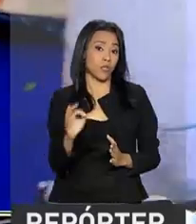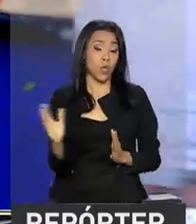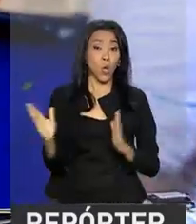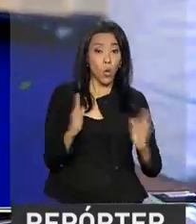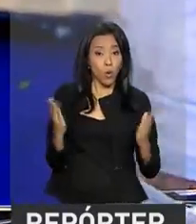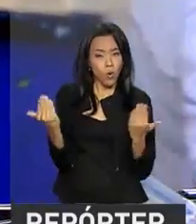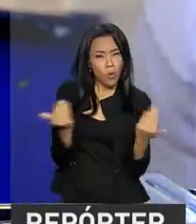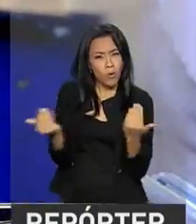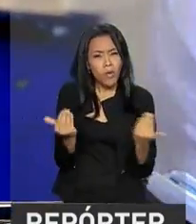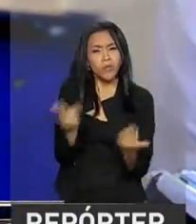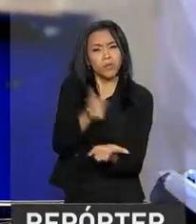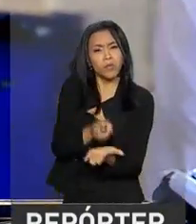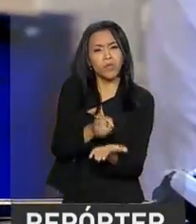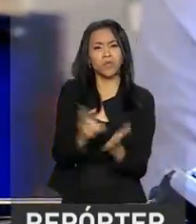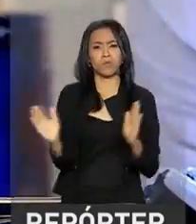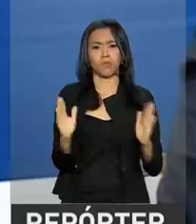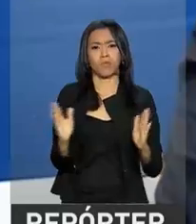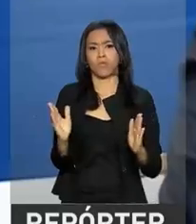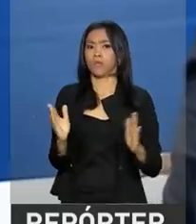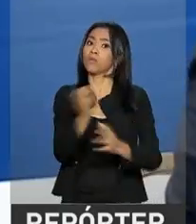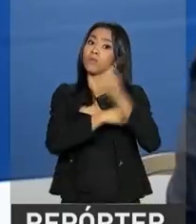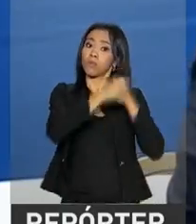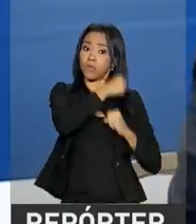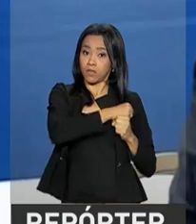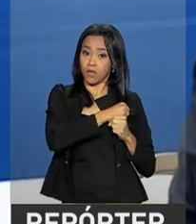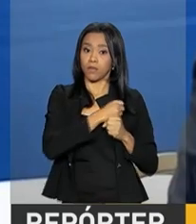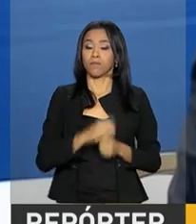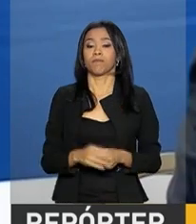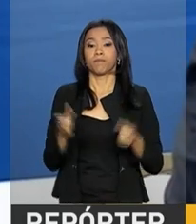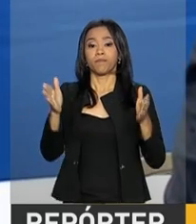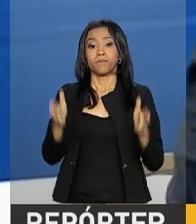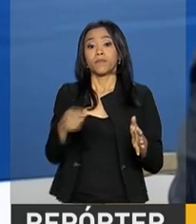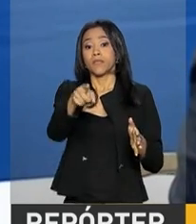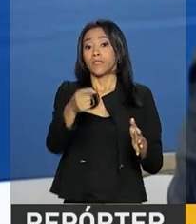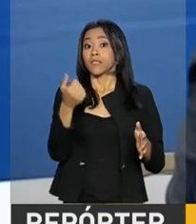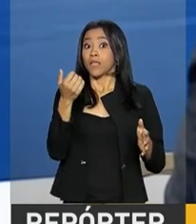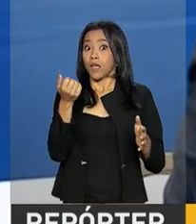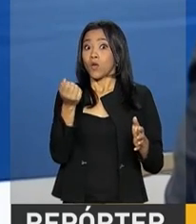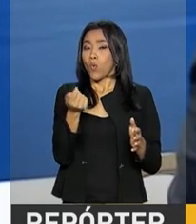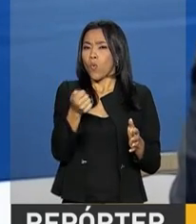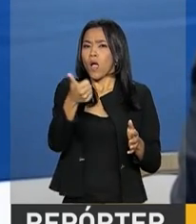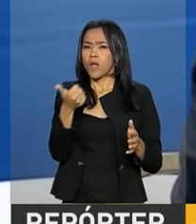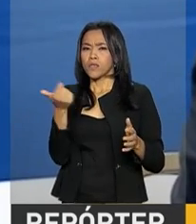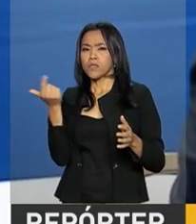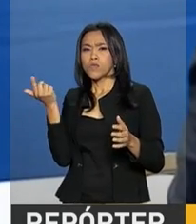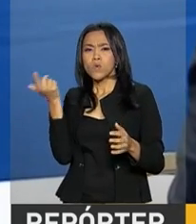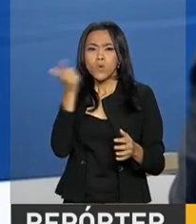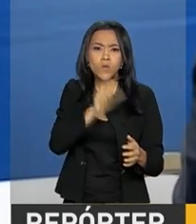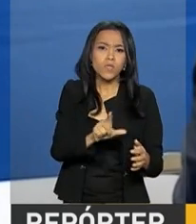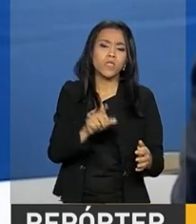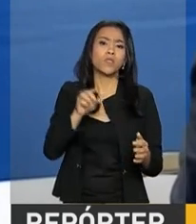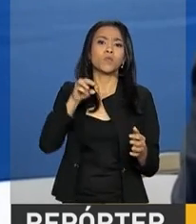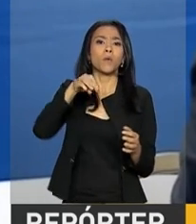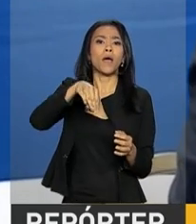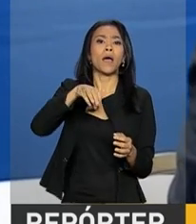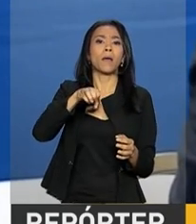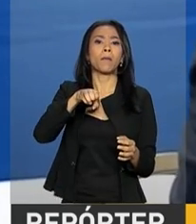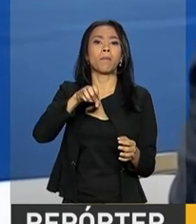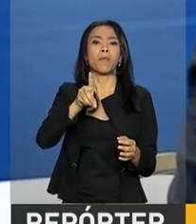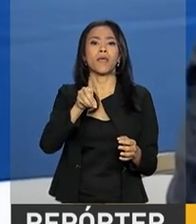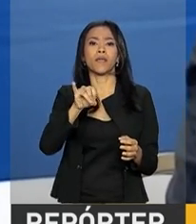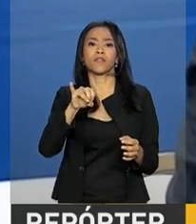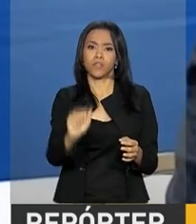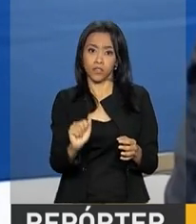igual período de 2017. Já estamos chegando muito próximo à média dos últimos 10 anos de produção, que está